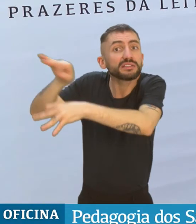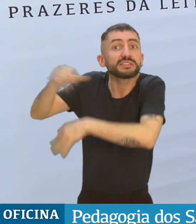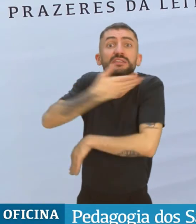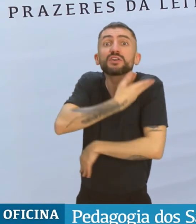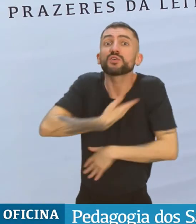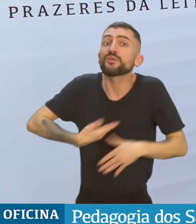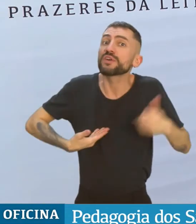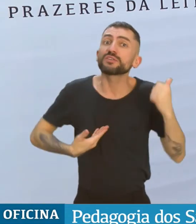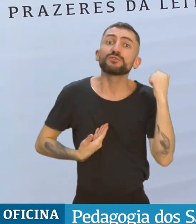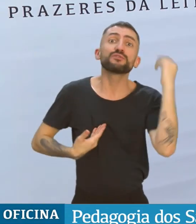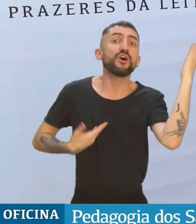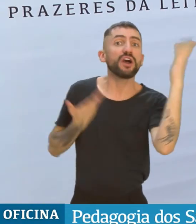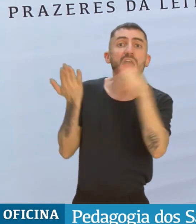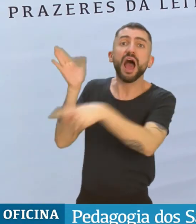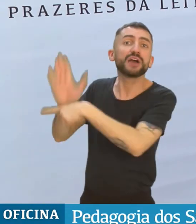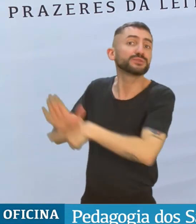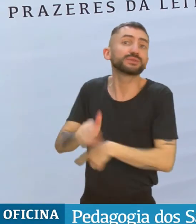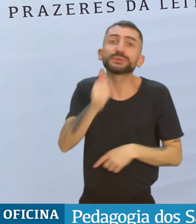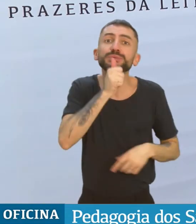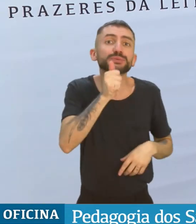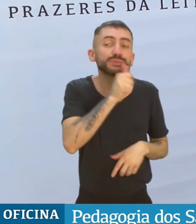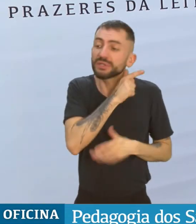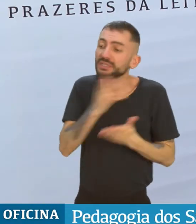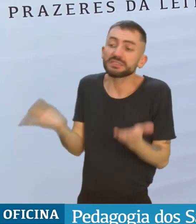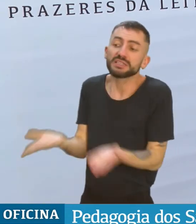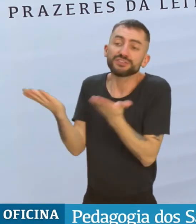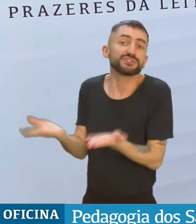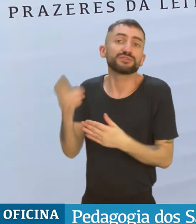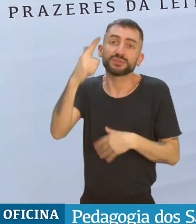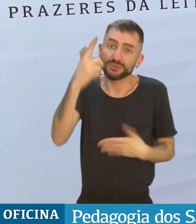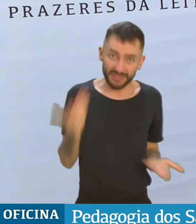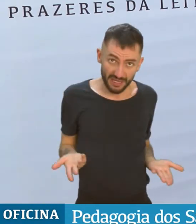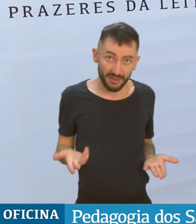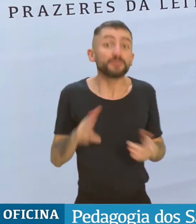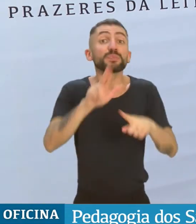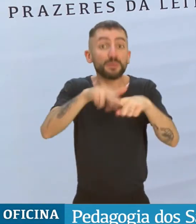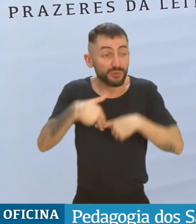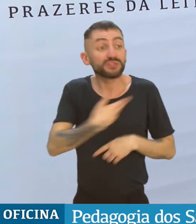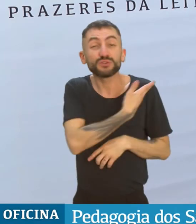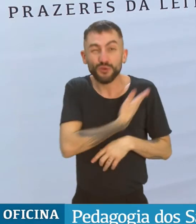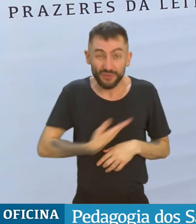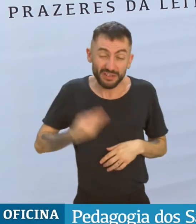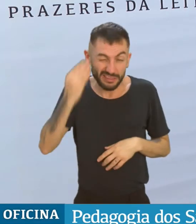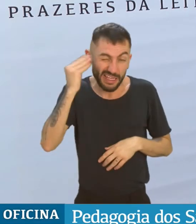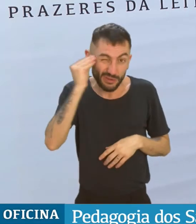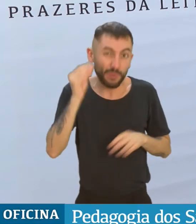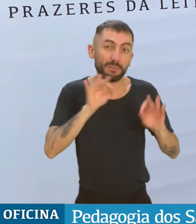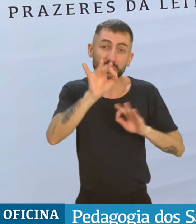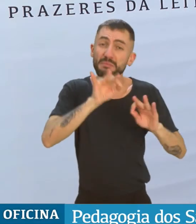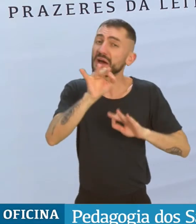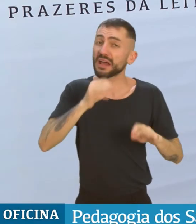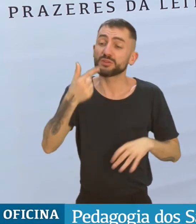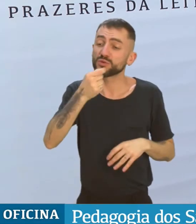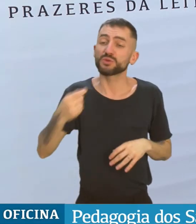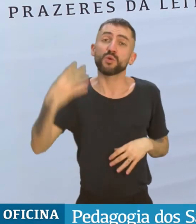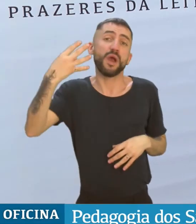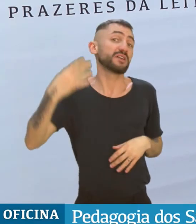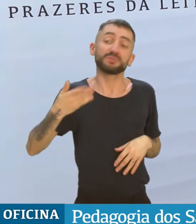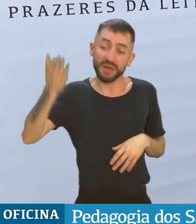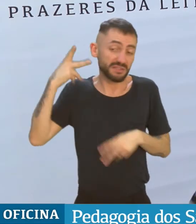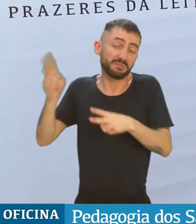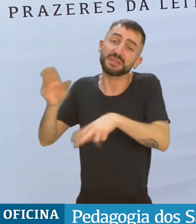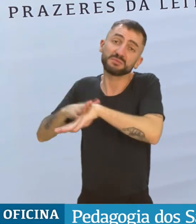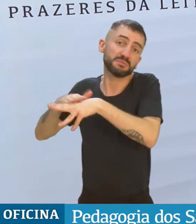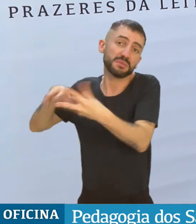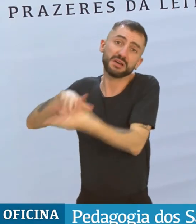está fortalecendo. Ele não está fomentando, então ele precisa de uma certa maneira abrir algum espaço. E